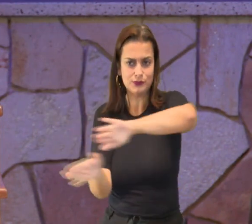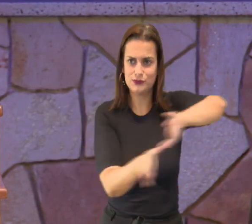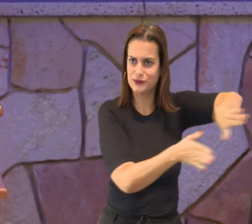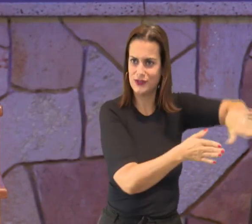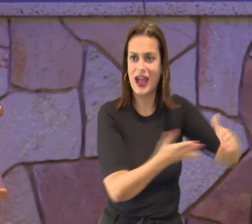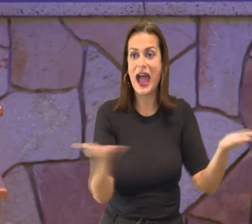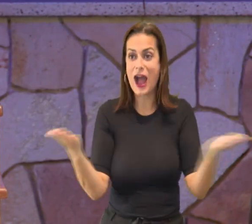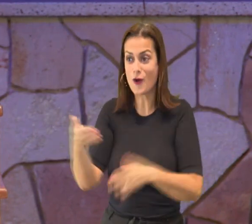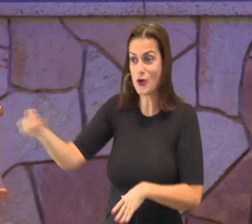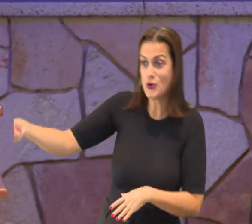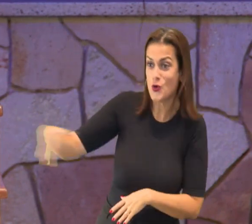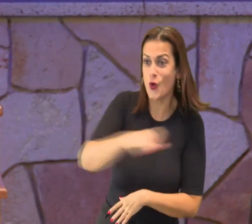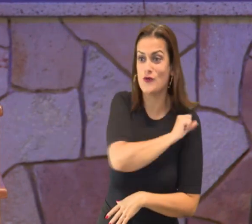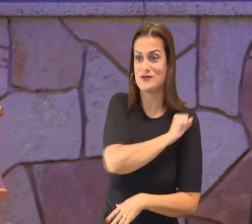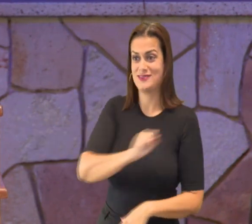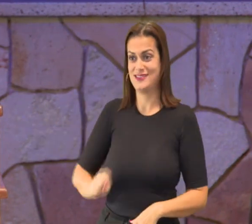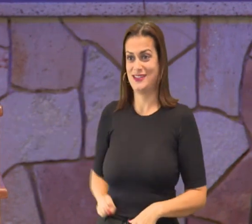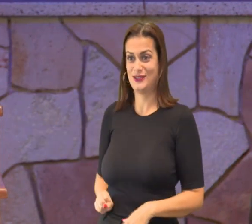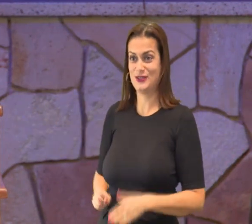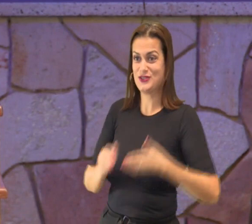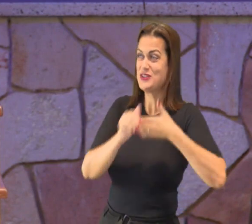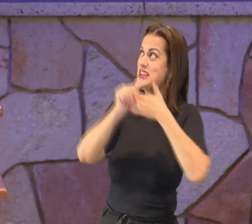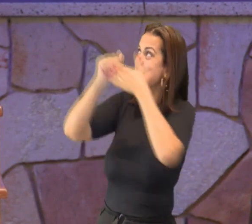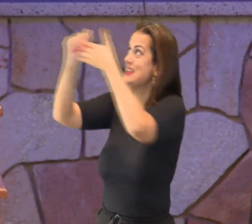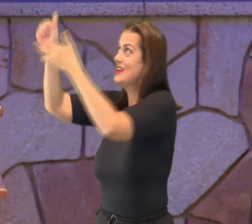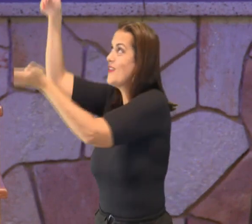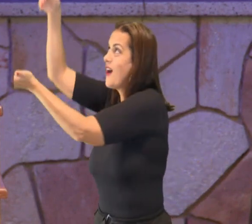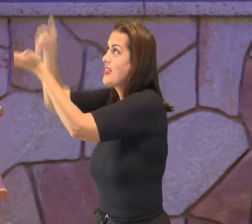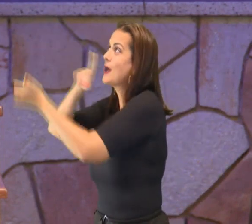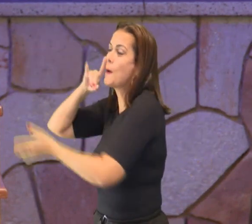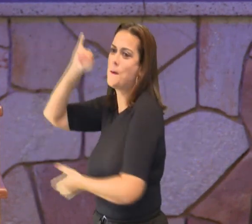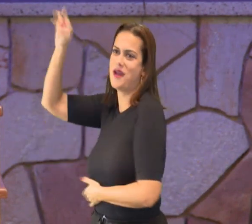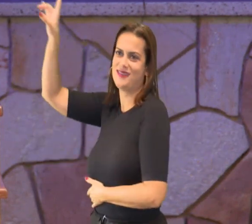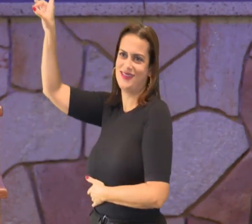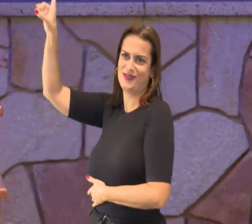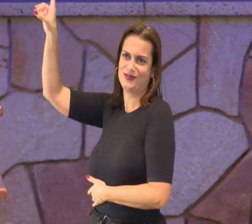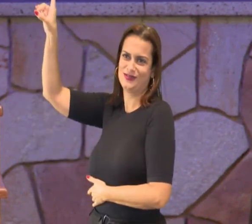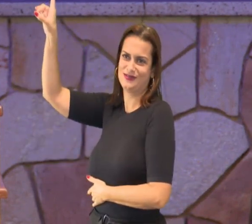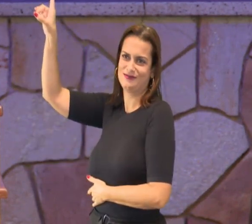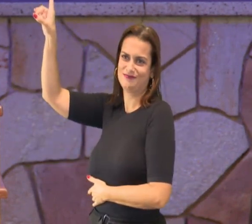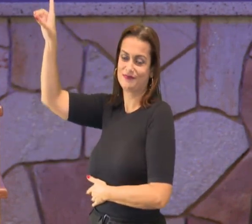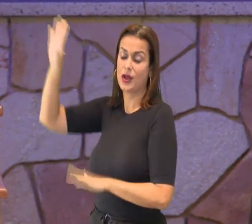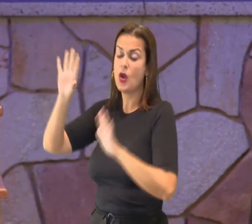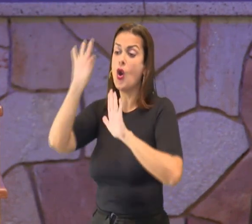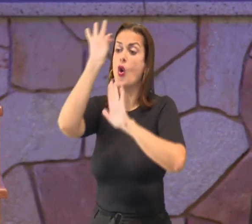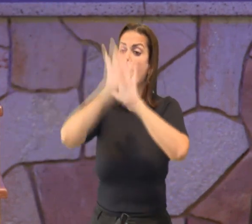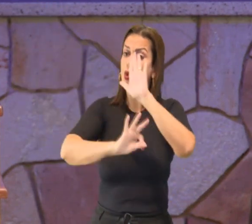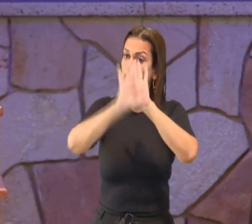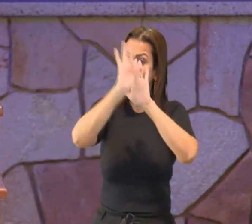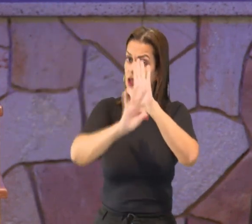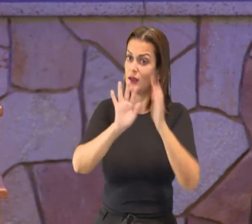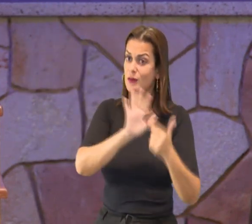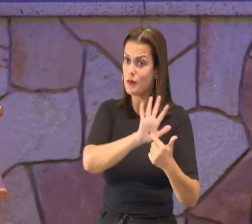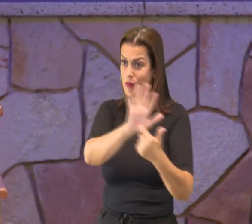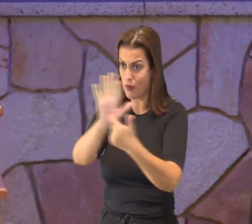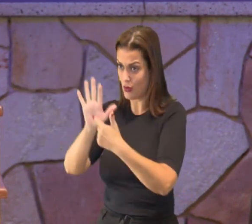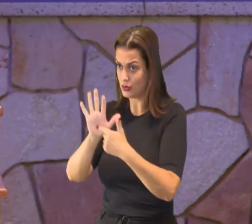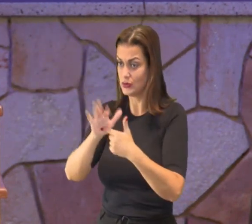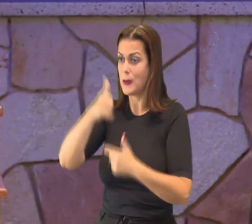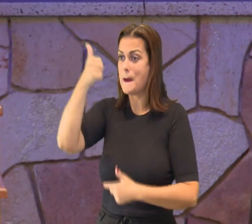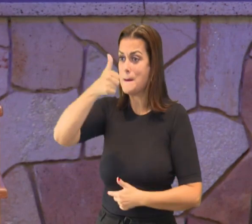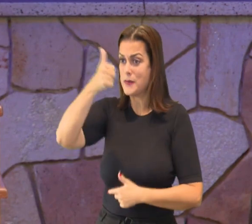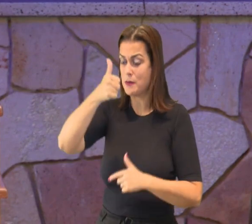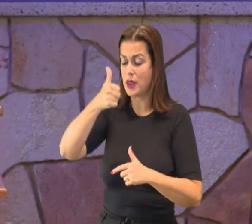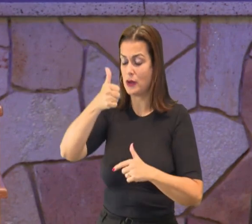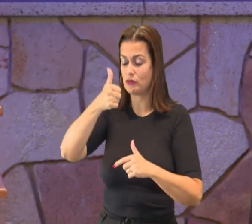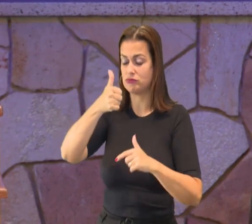sumo sacerdote, nos levando em direção ao Pai. Temos aqui, irmãos, então, nesse texto, a primeira coisa que eu gostaria de